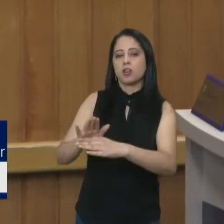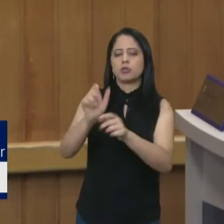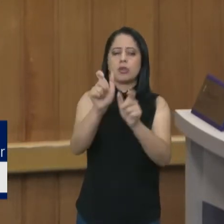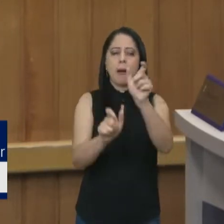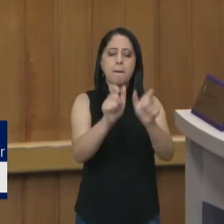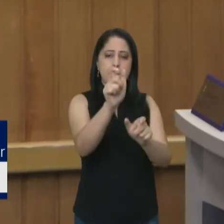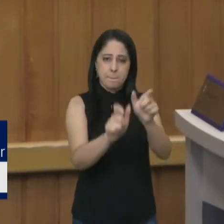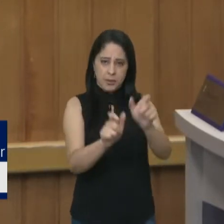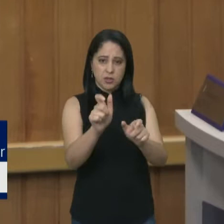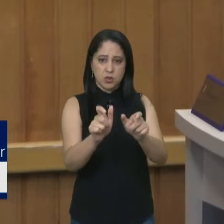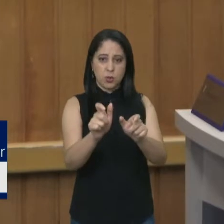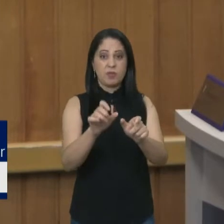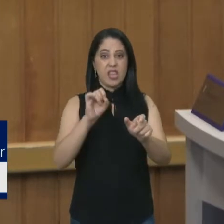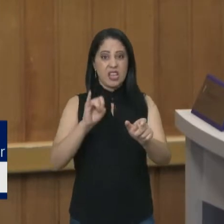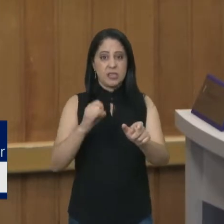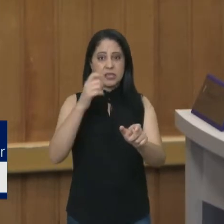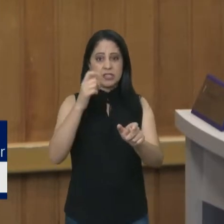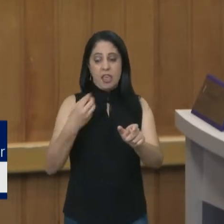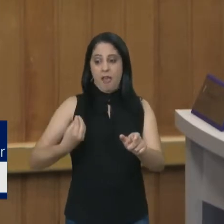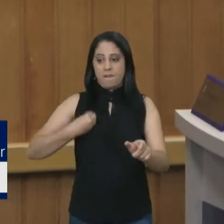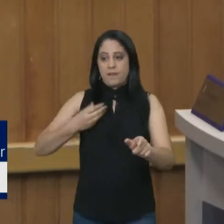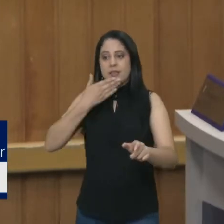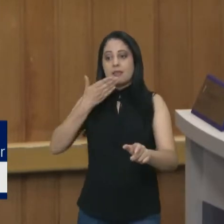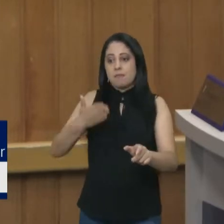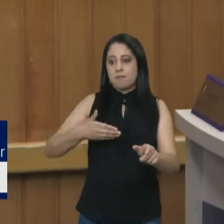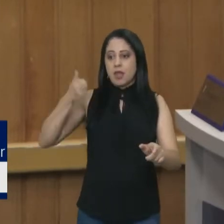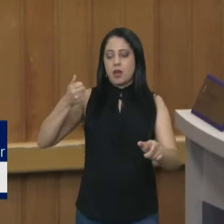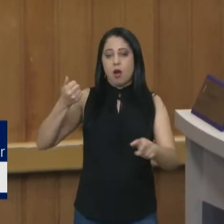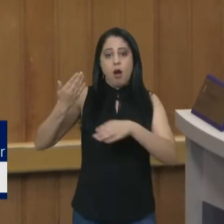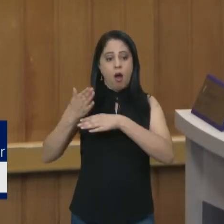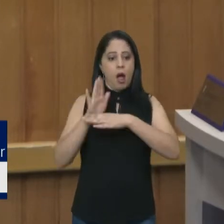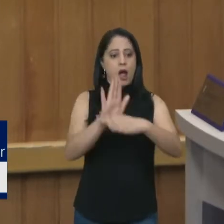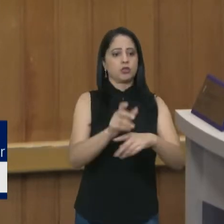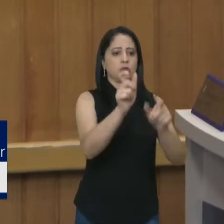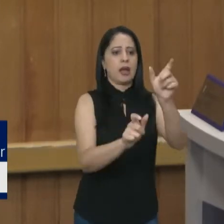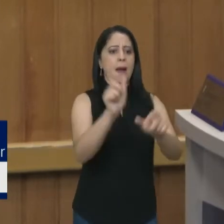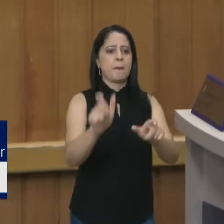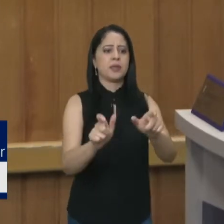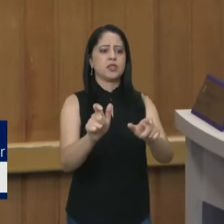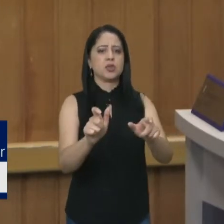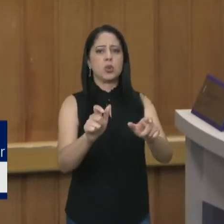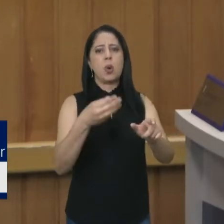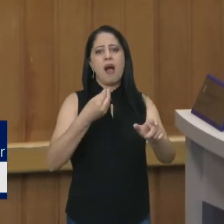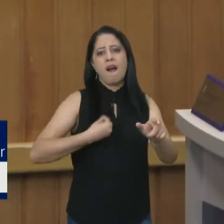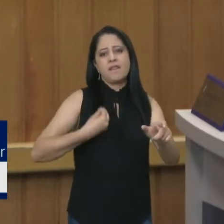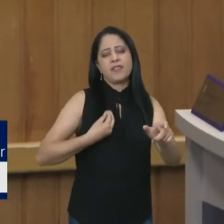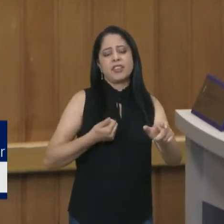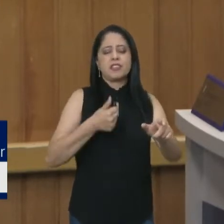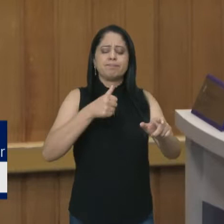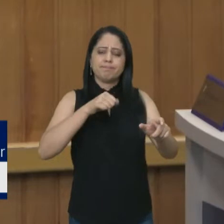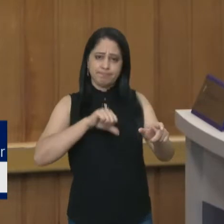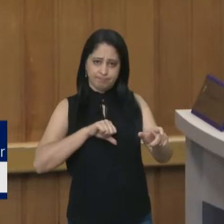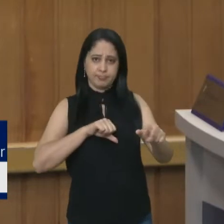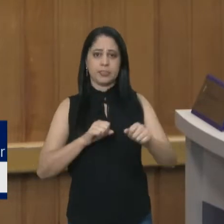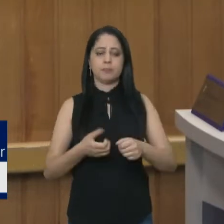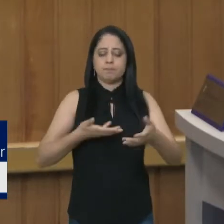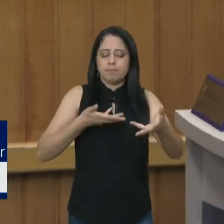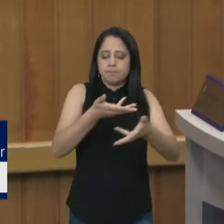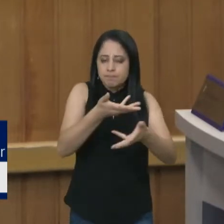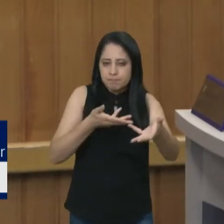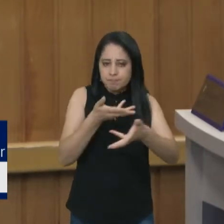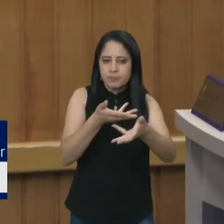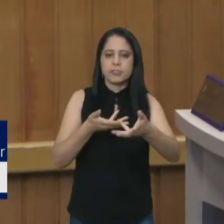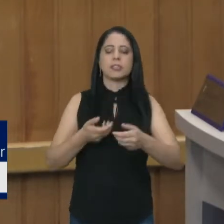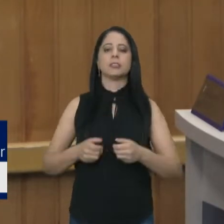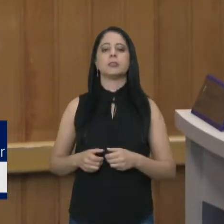vida deve ser solidária com as pessoas menos favorecidas, canalizando esforços para trabalhar e auxiliar a comunidade a